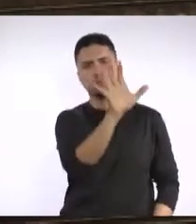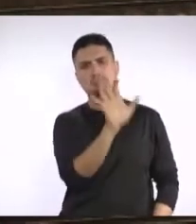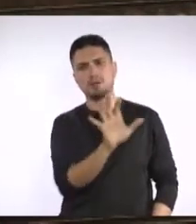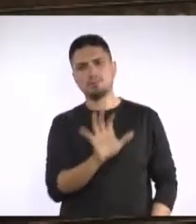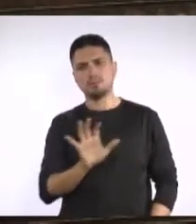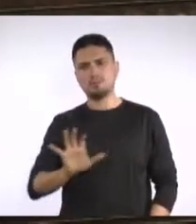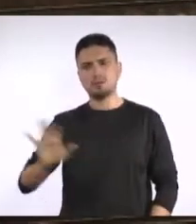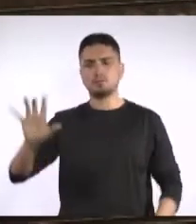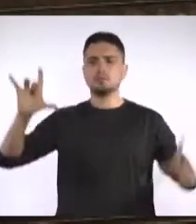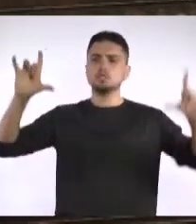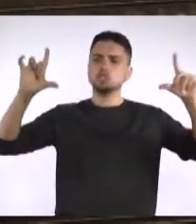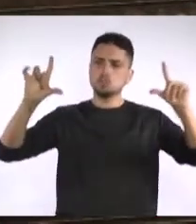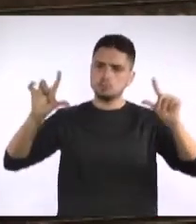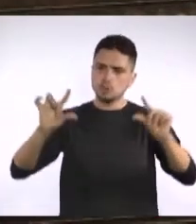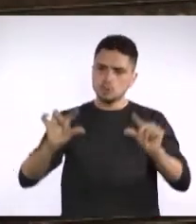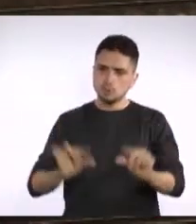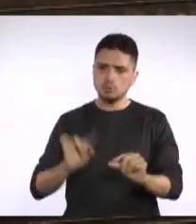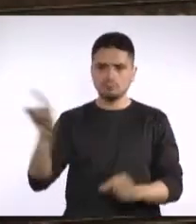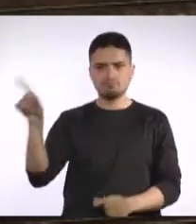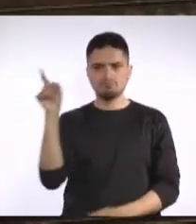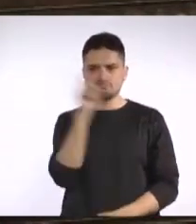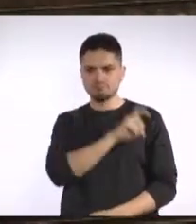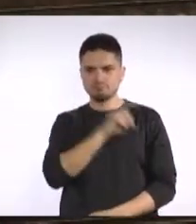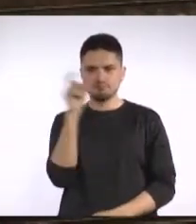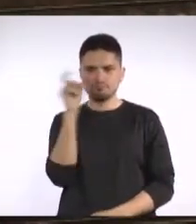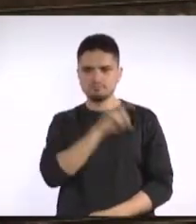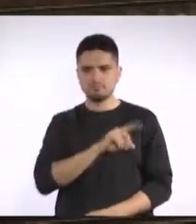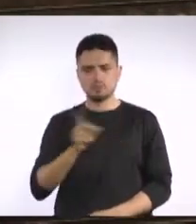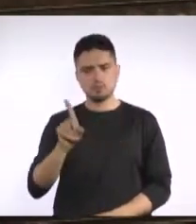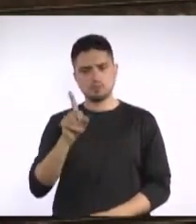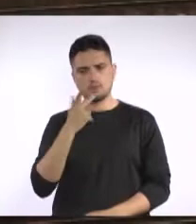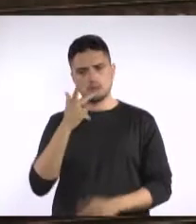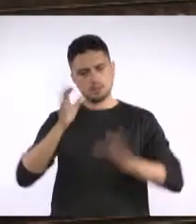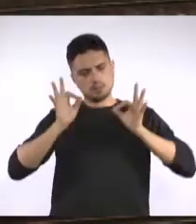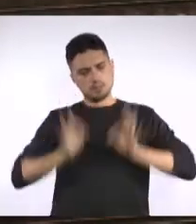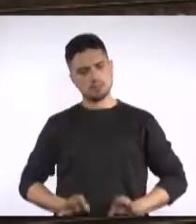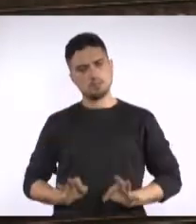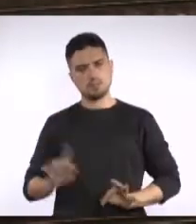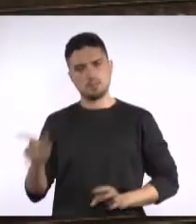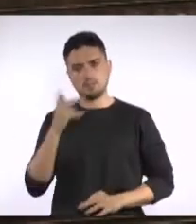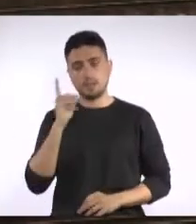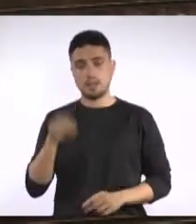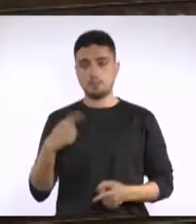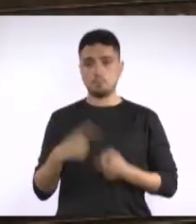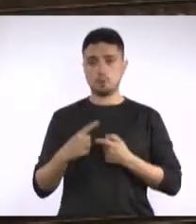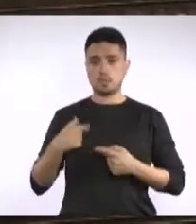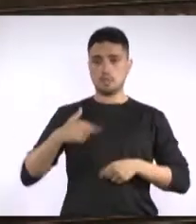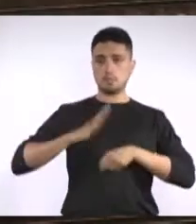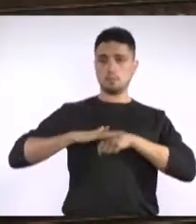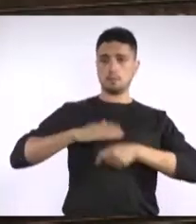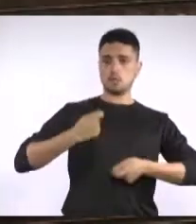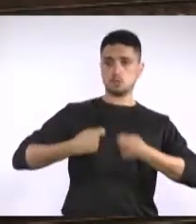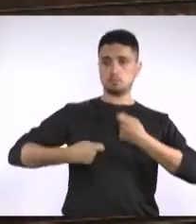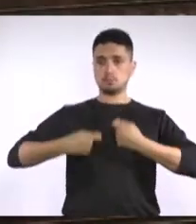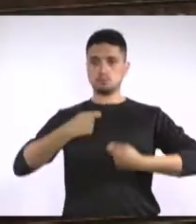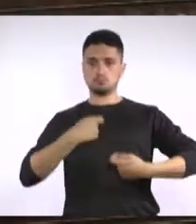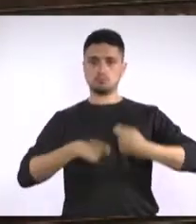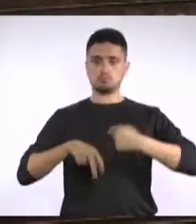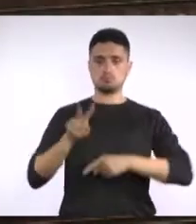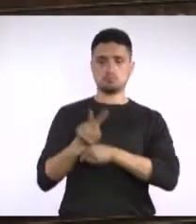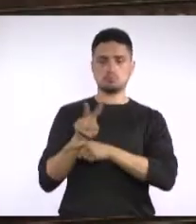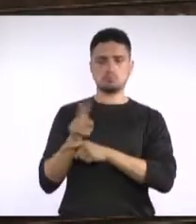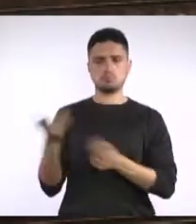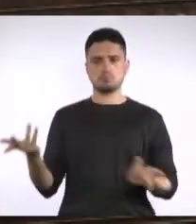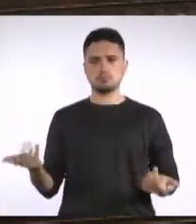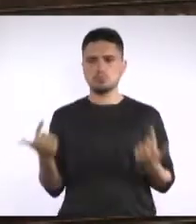Então, o governador é desonesto quando ele diz que isso é resultado fruto da sua política pública de insegurança.